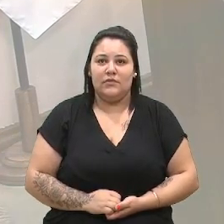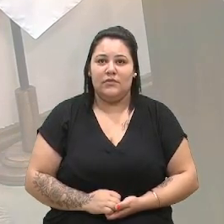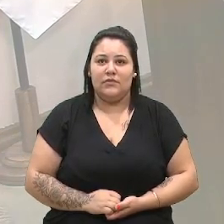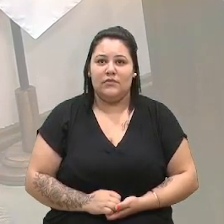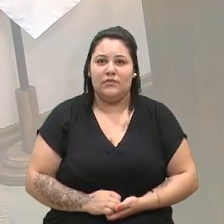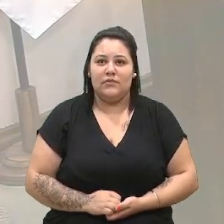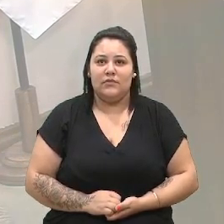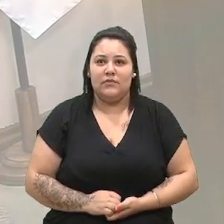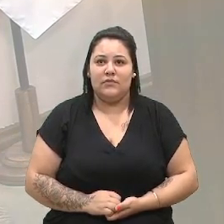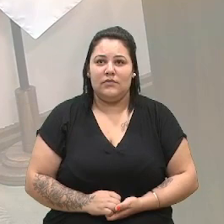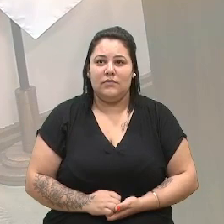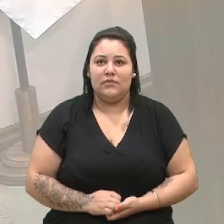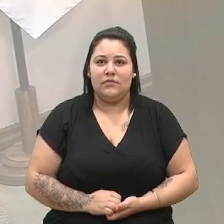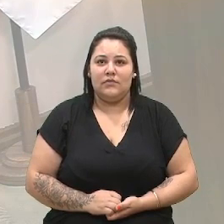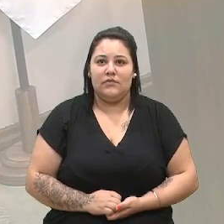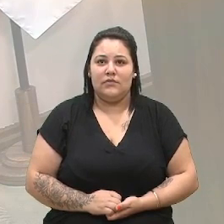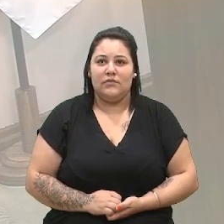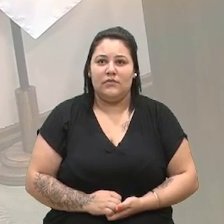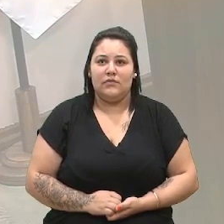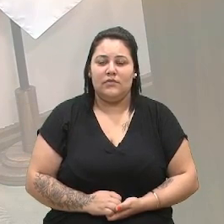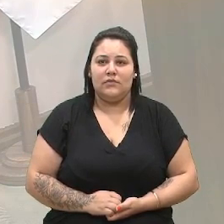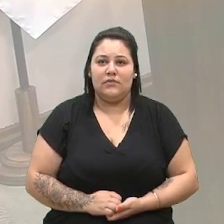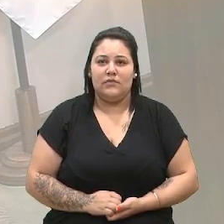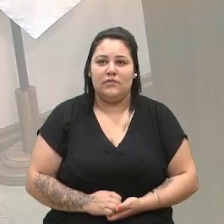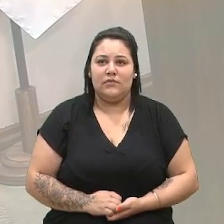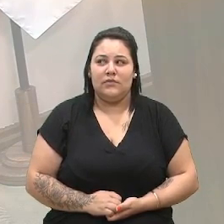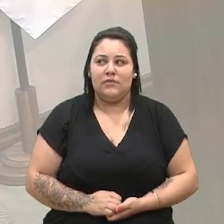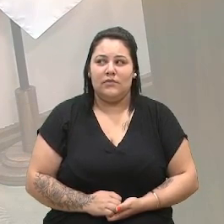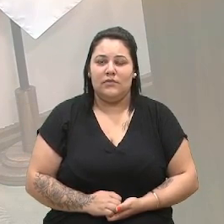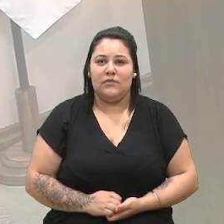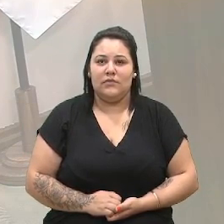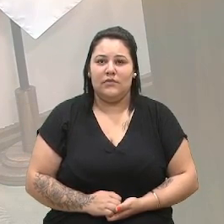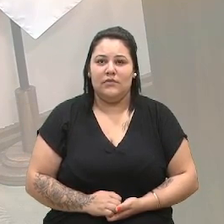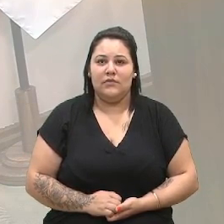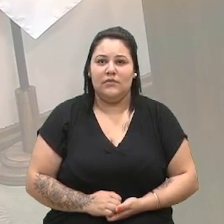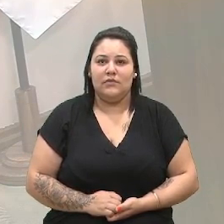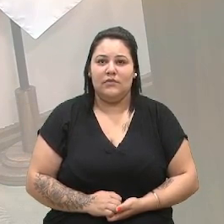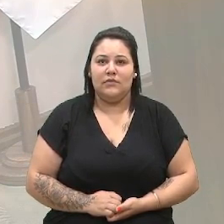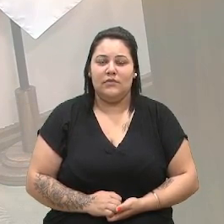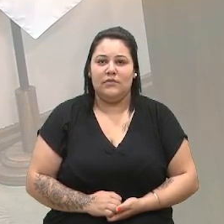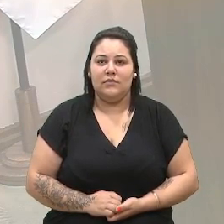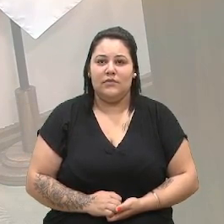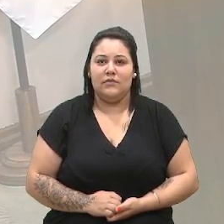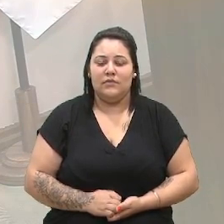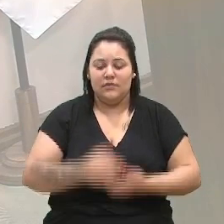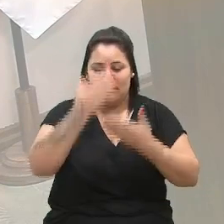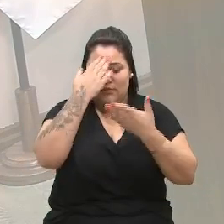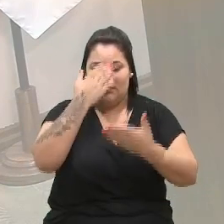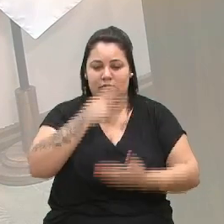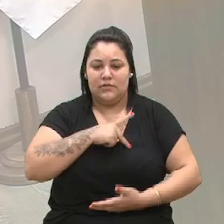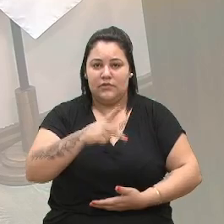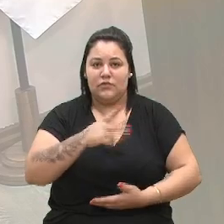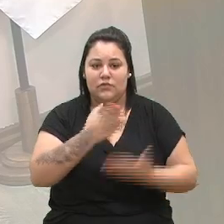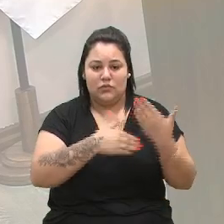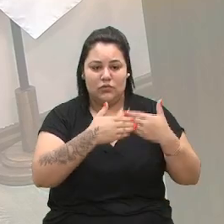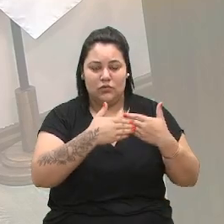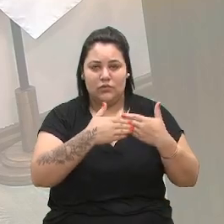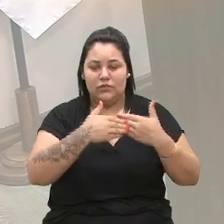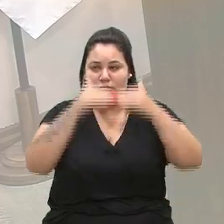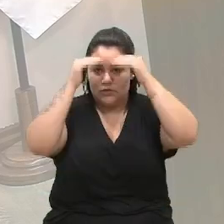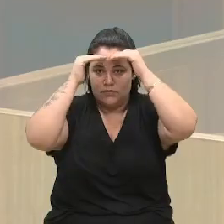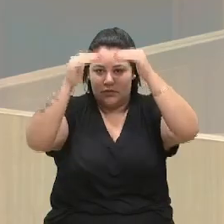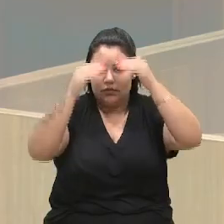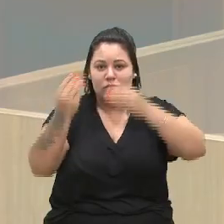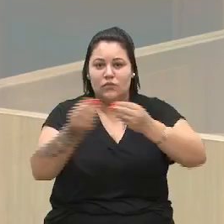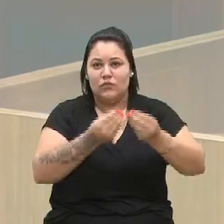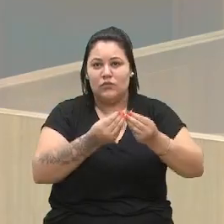ao projeto que está em discussão, da inclusão no calendário oficial. Obrigado, presidente. Todo respeito, presidente, muito obrigado, mas entra